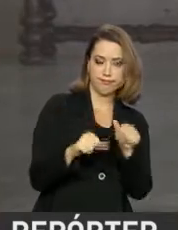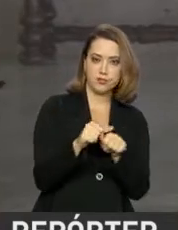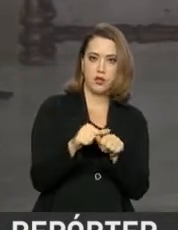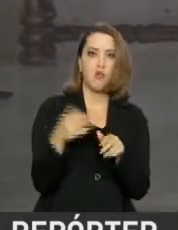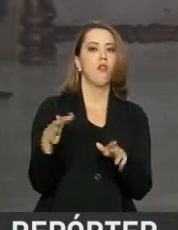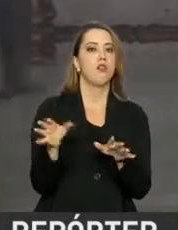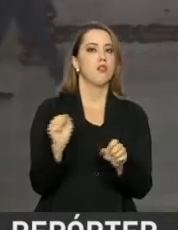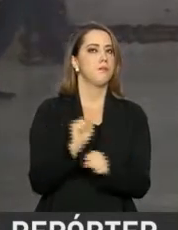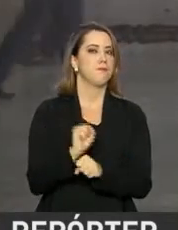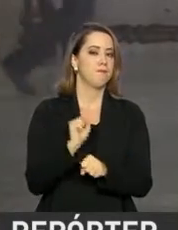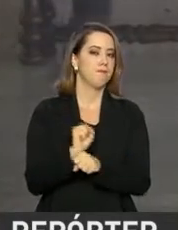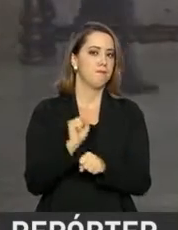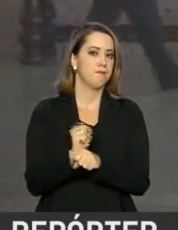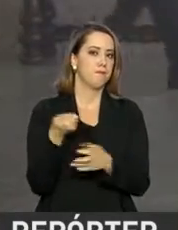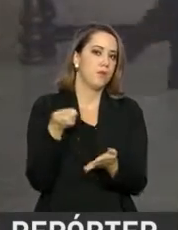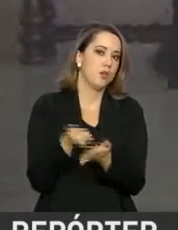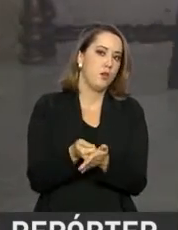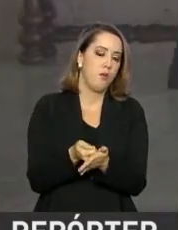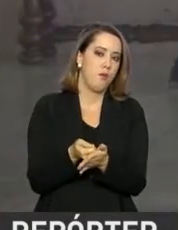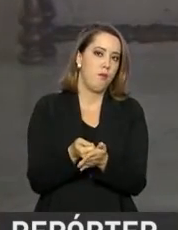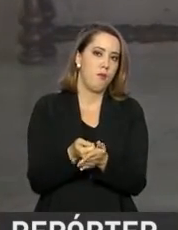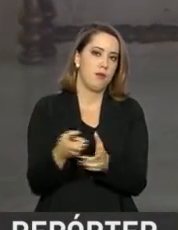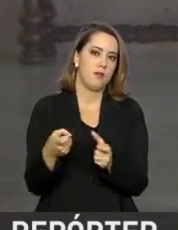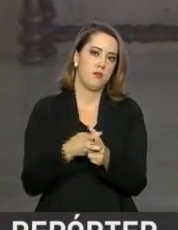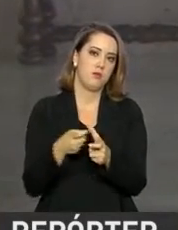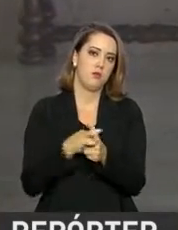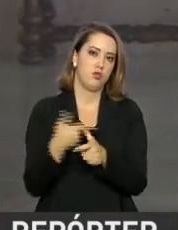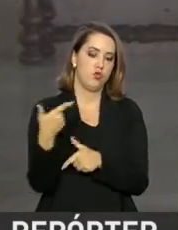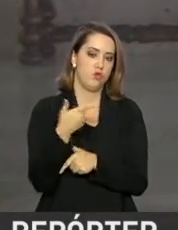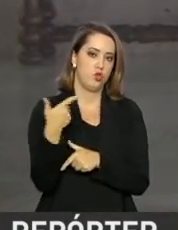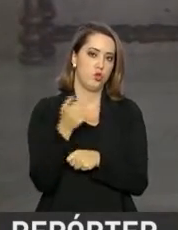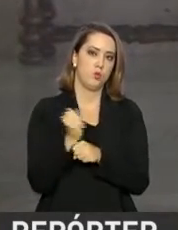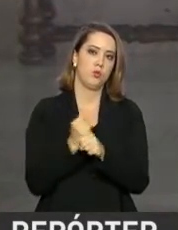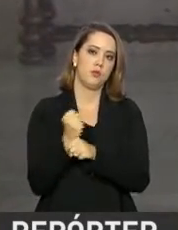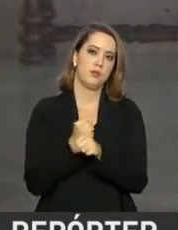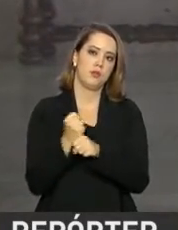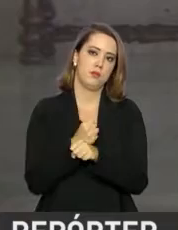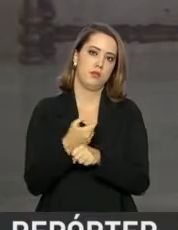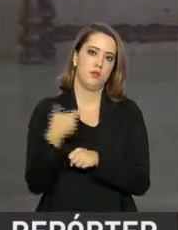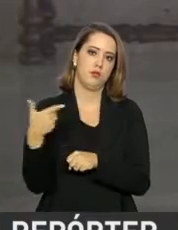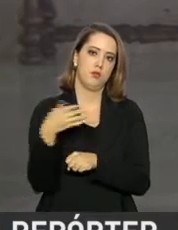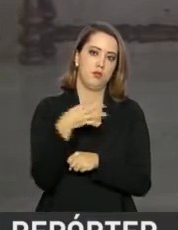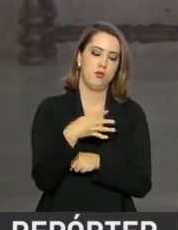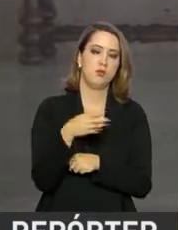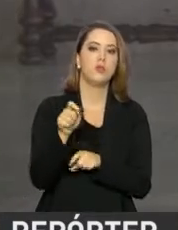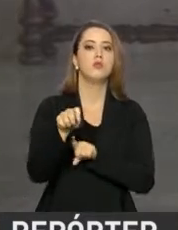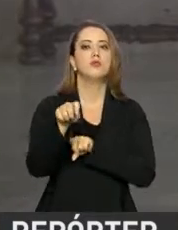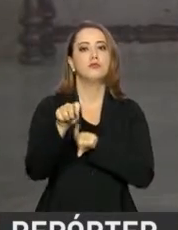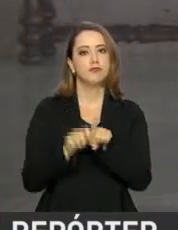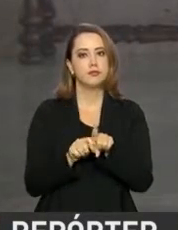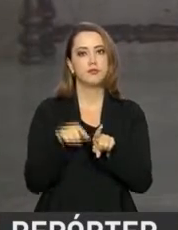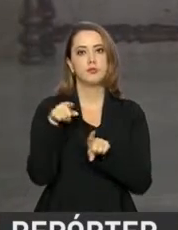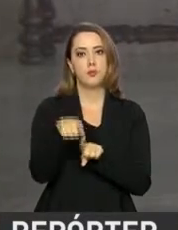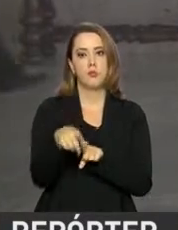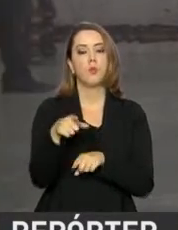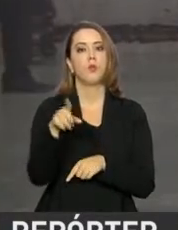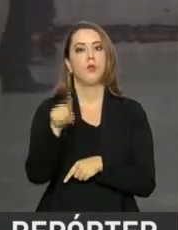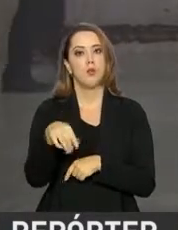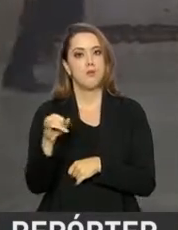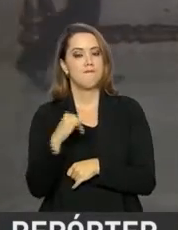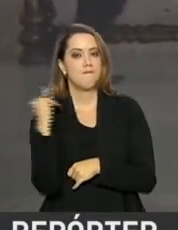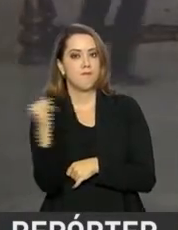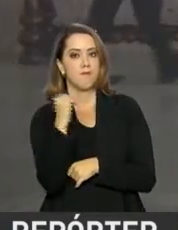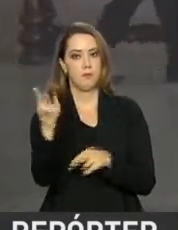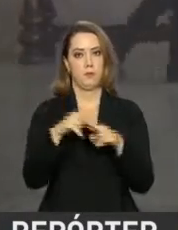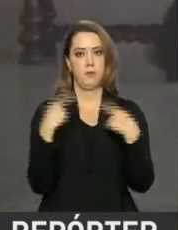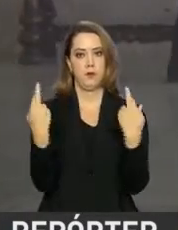o pagamento da dívida em 2 anos, 24 meses. Então é por isso que essa reunião aqui no Palácio do Planalto é importante, Leandro, justamente